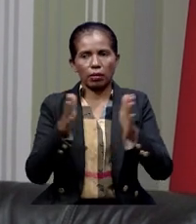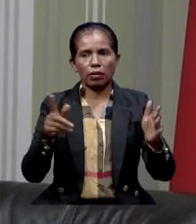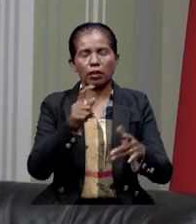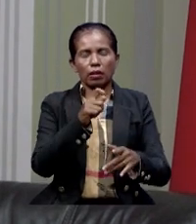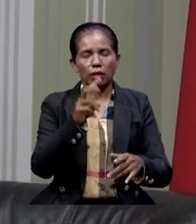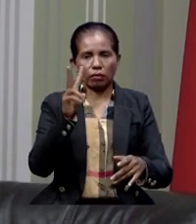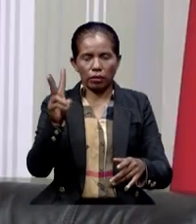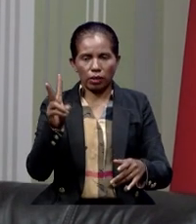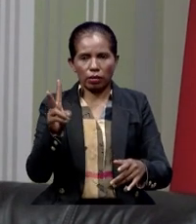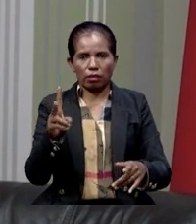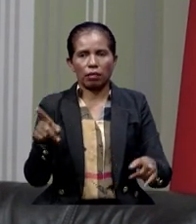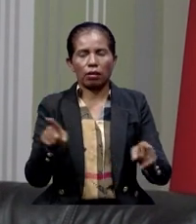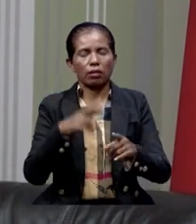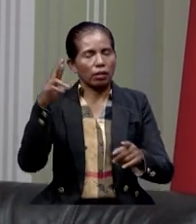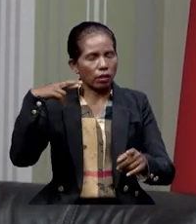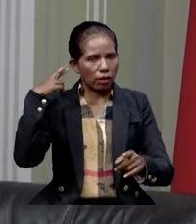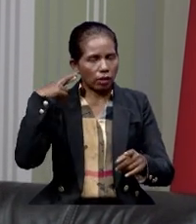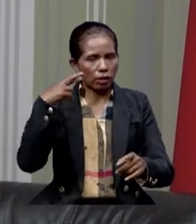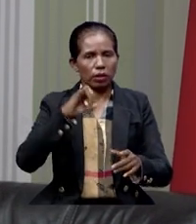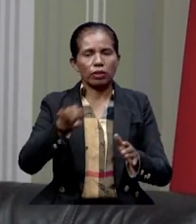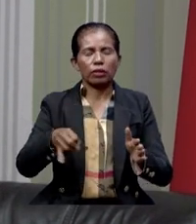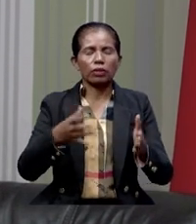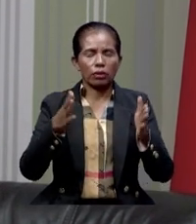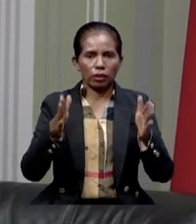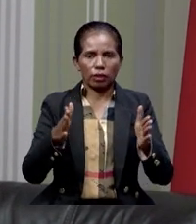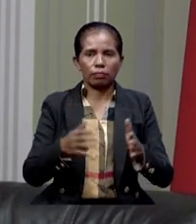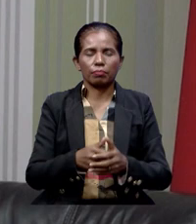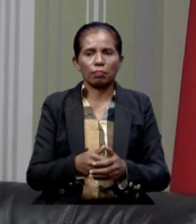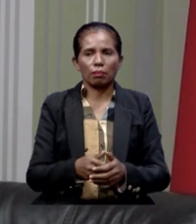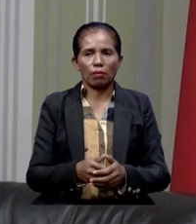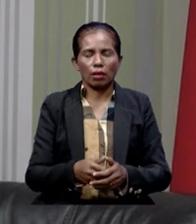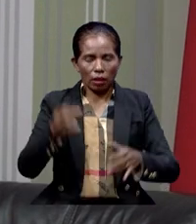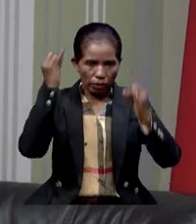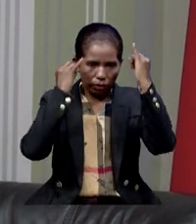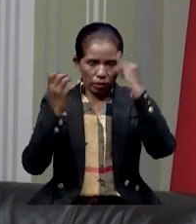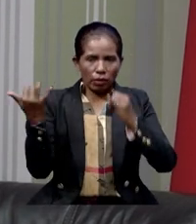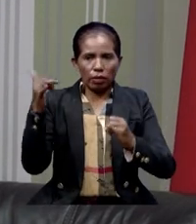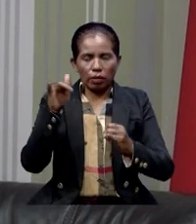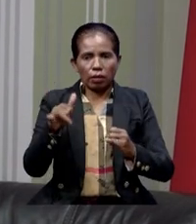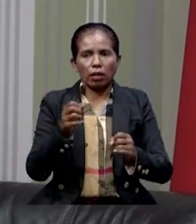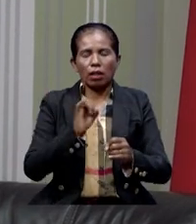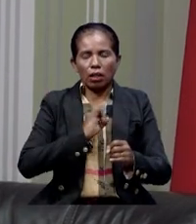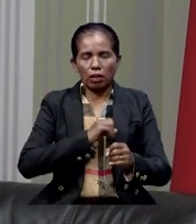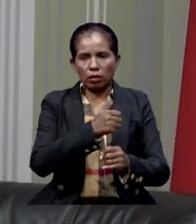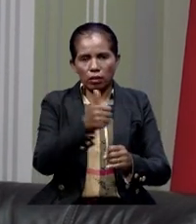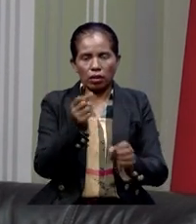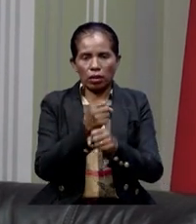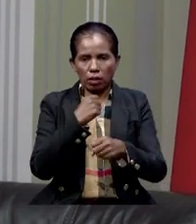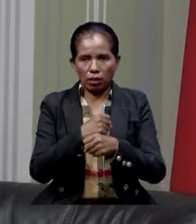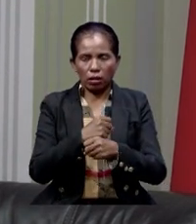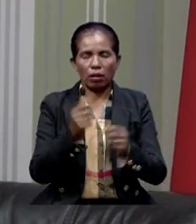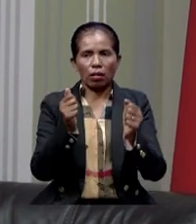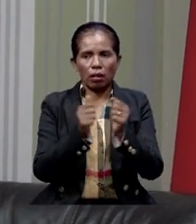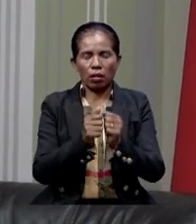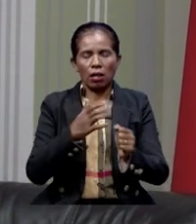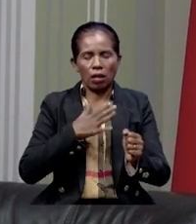televisão, rádio, jornal. Então informação ser neve, how it did a calo, ou how